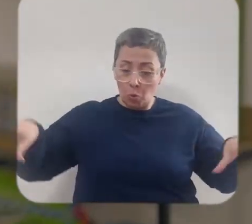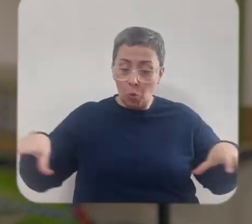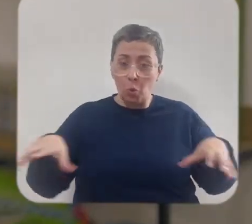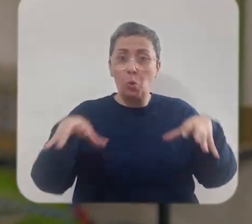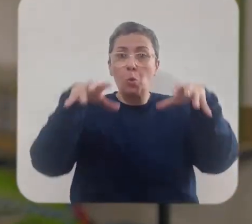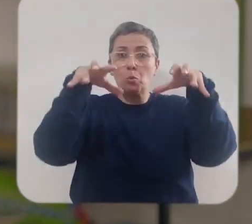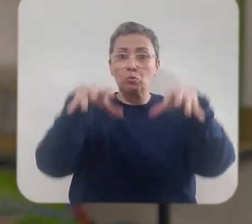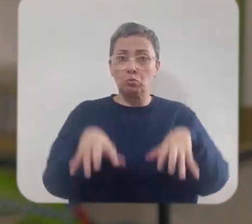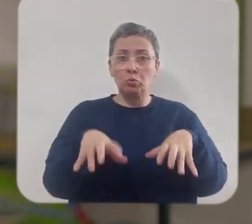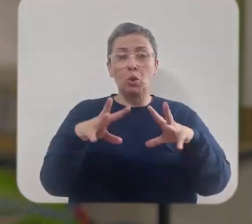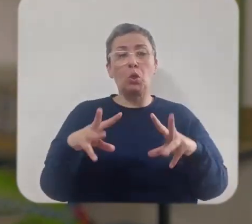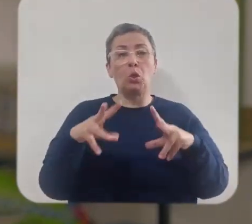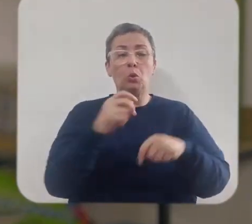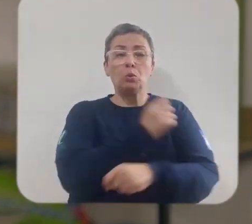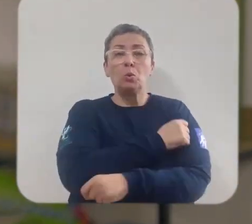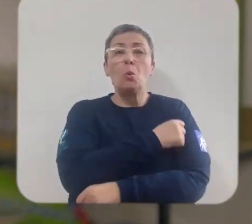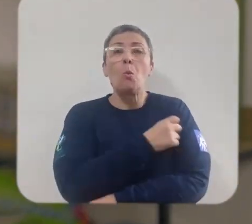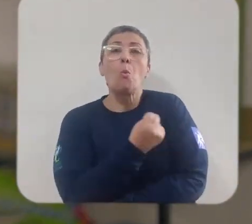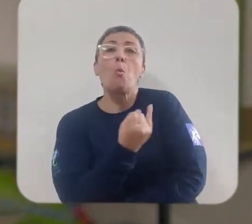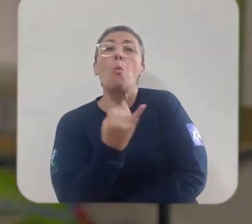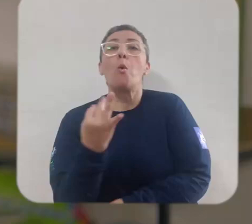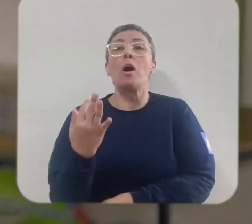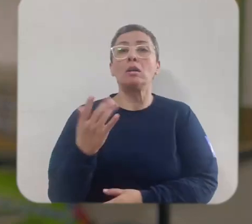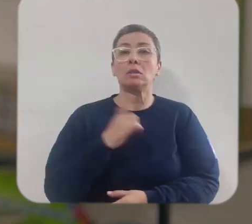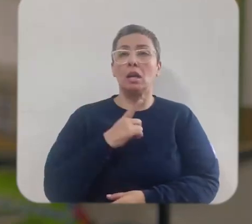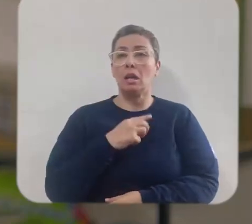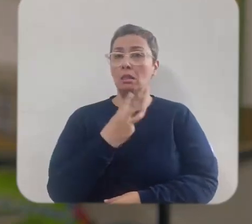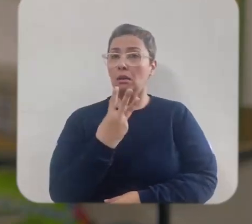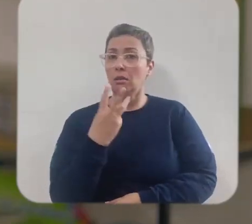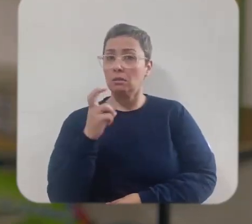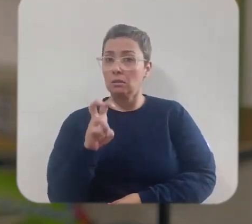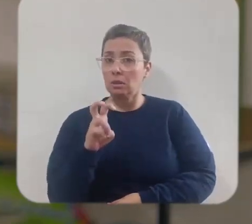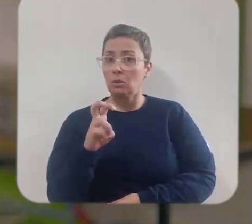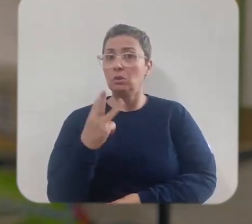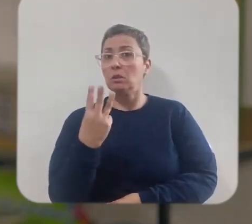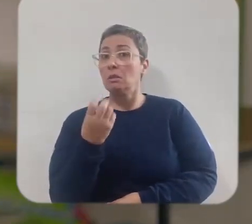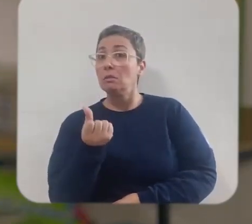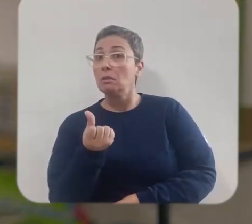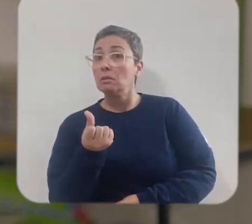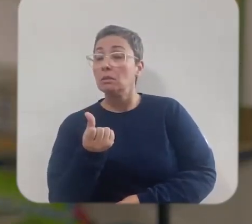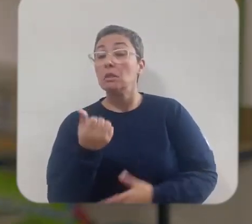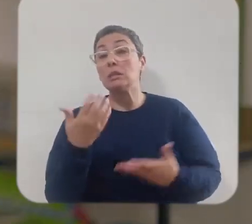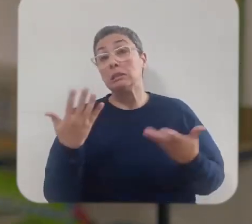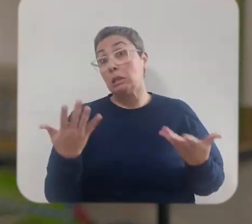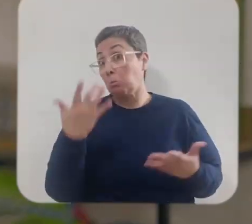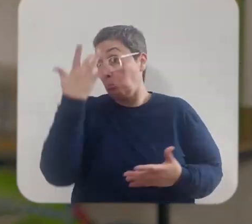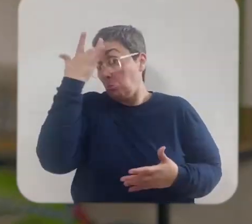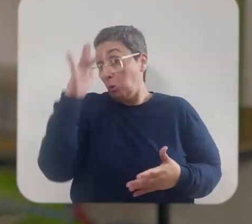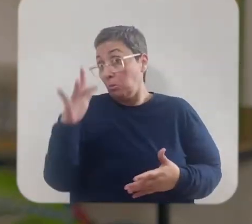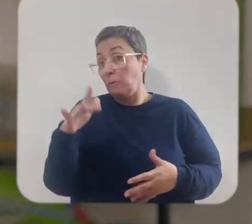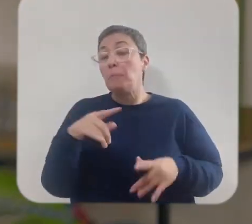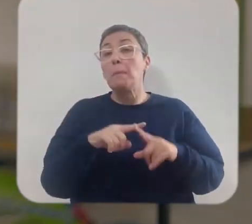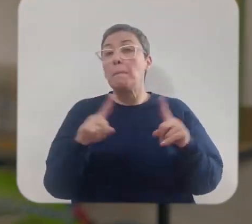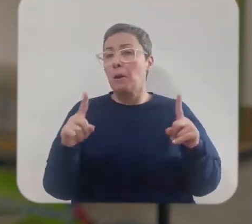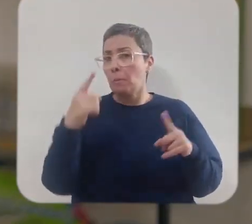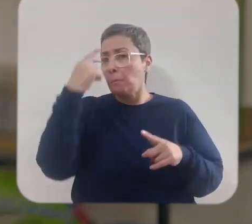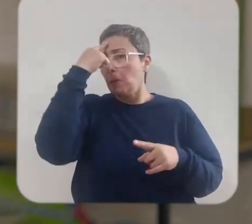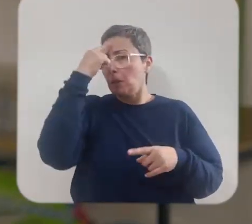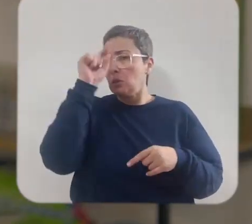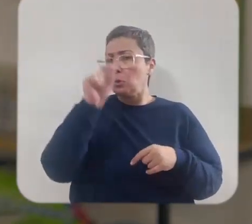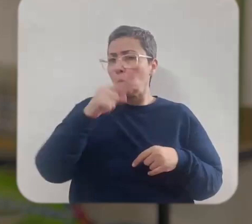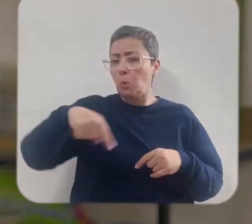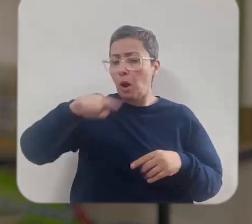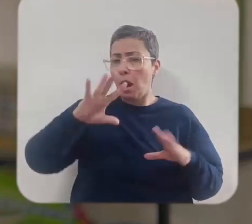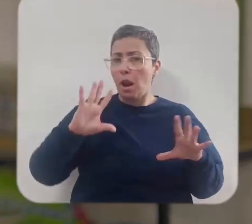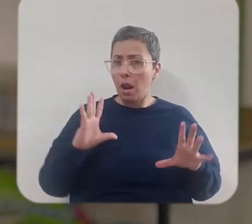todos os educandos, né? Quantos educandos você tem hoje? 35? 36? Bom, eu não sei, né? Mas pensando